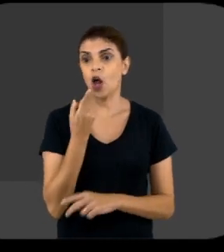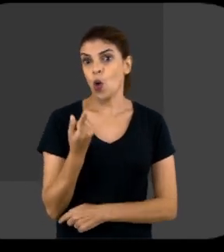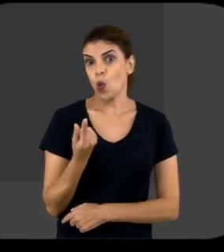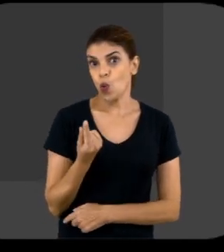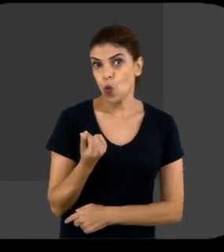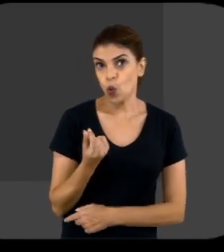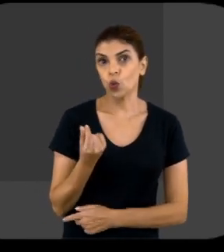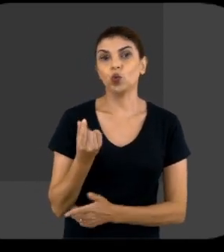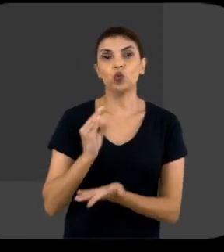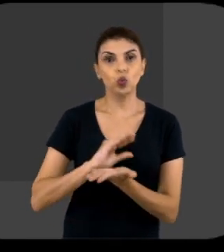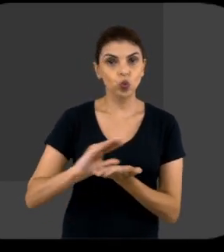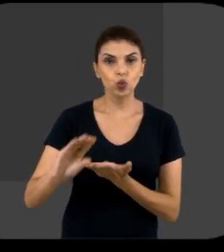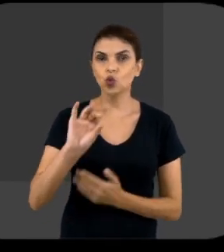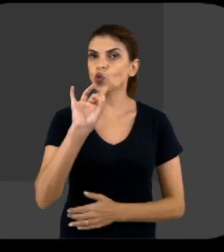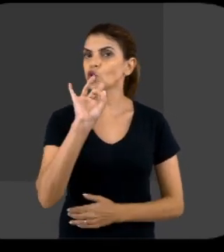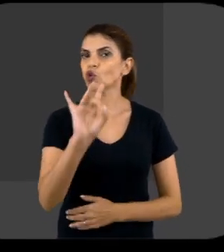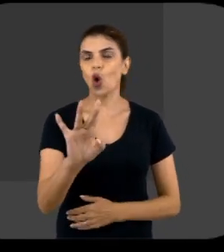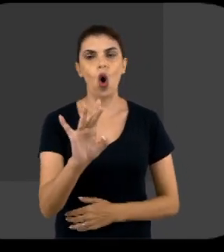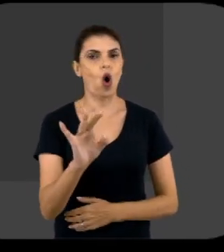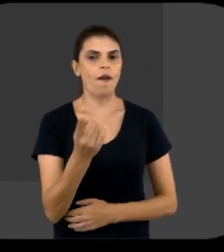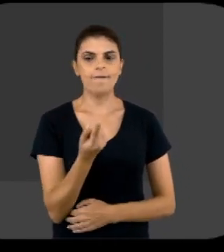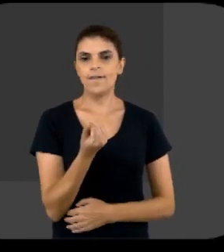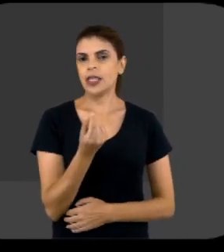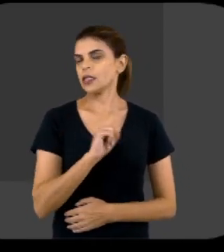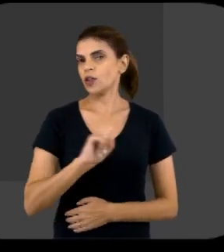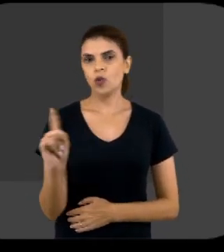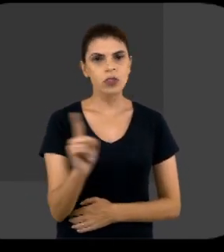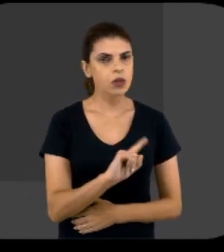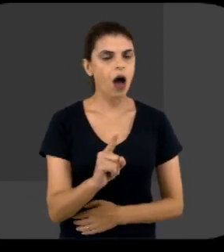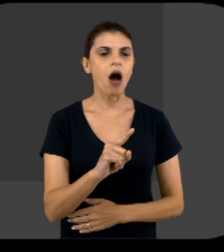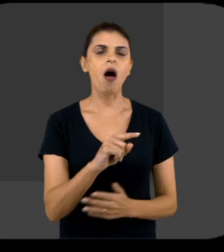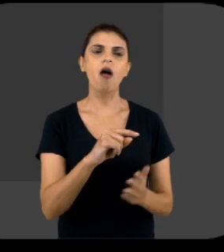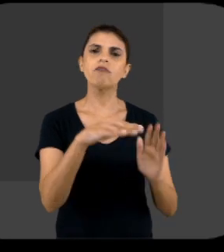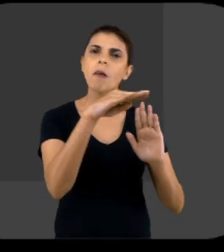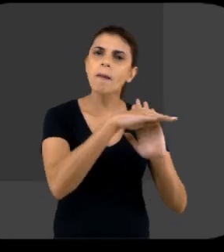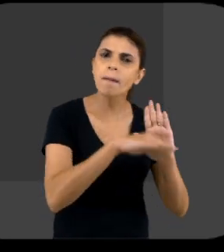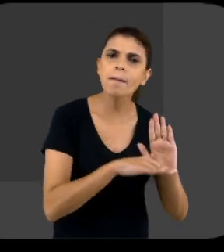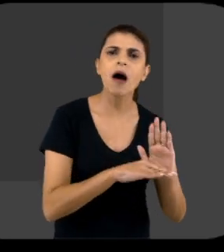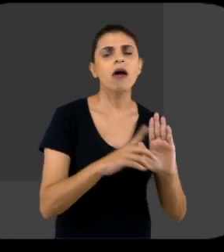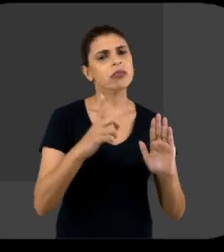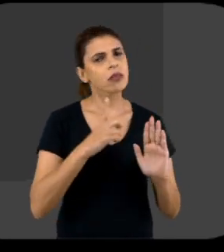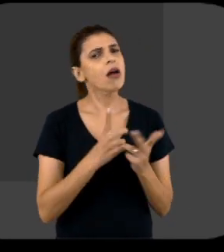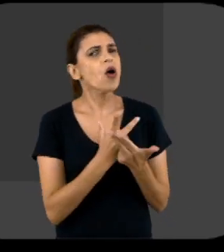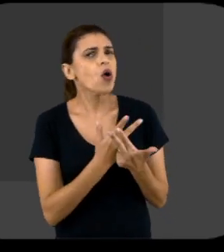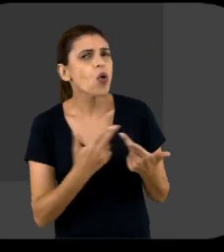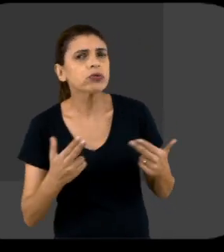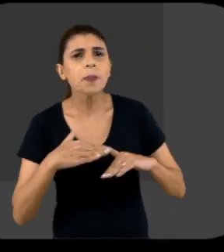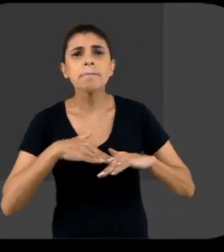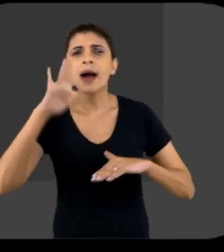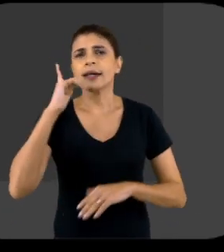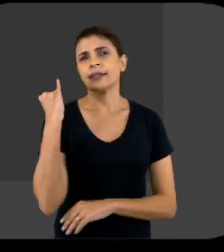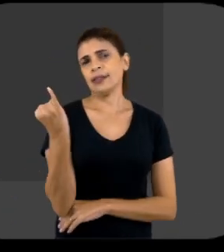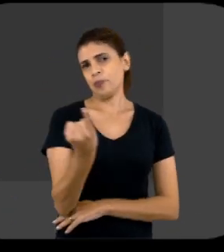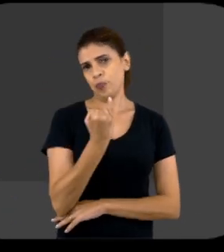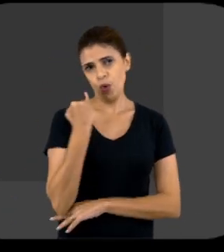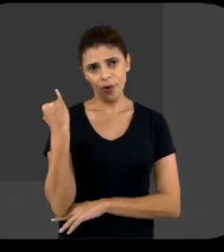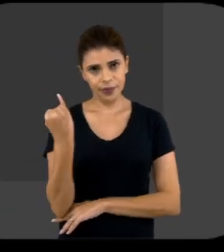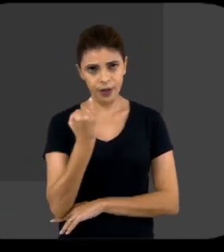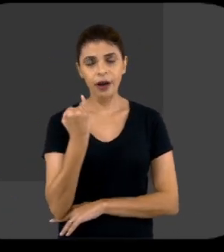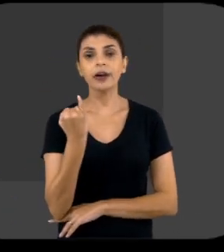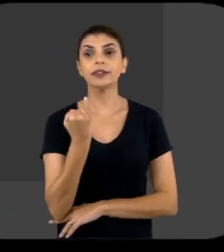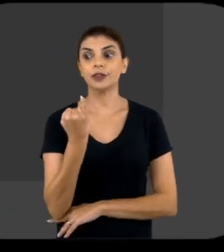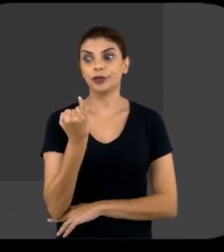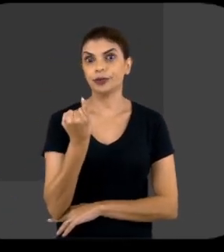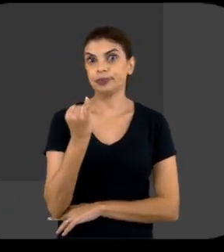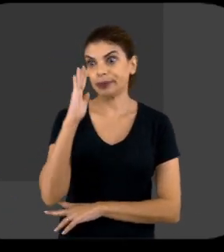de custos, a gente não pode falar somente da parte financeira. Existem custos muito mais importantes do que